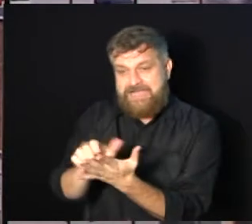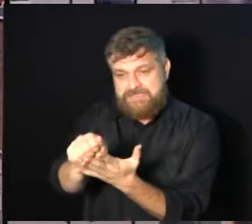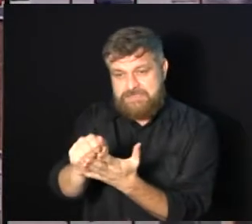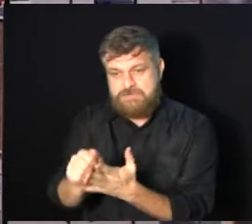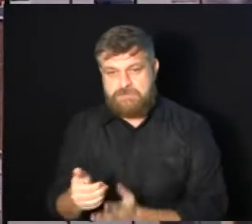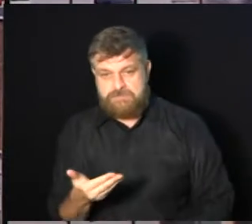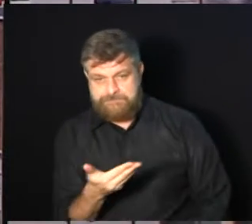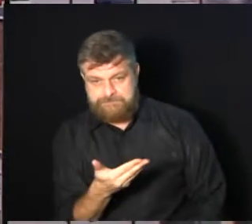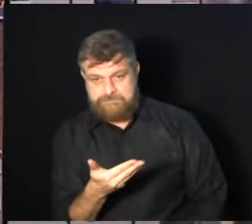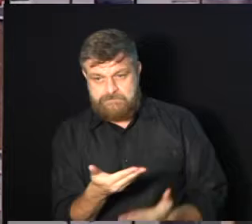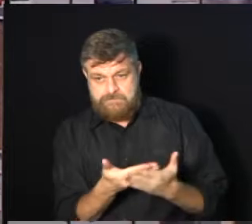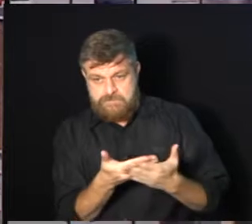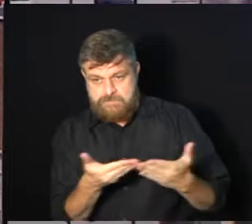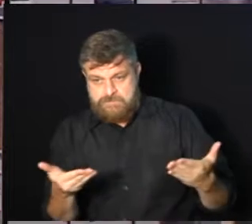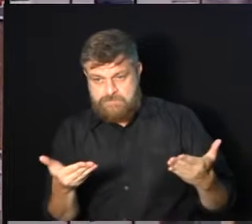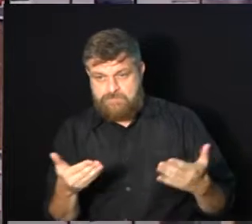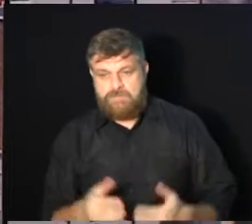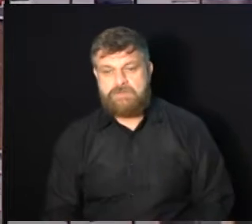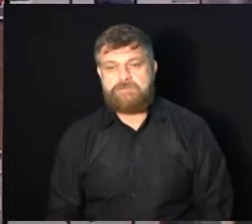inscrições. É